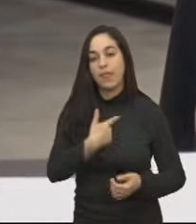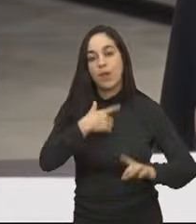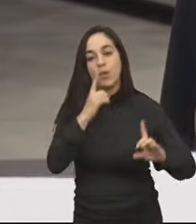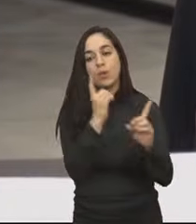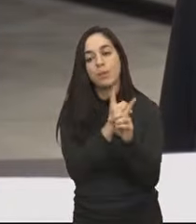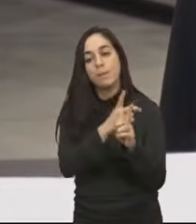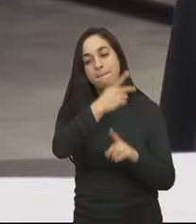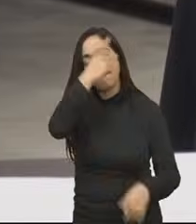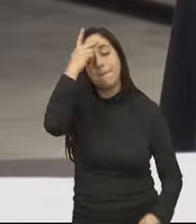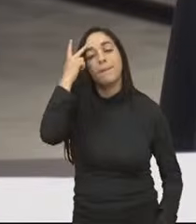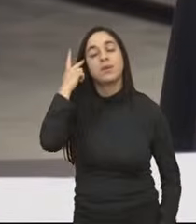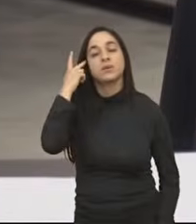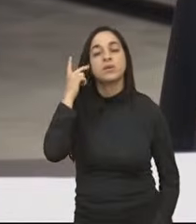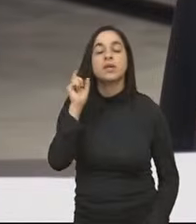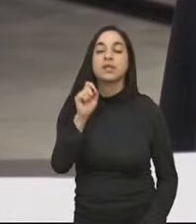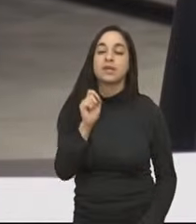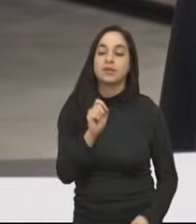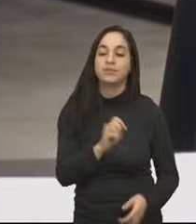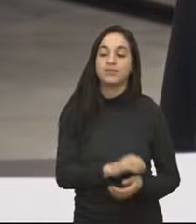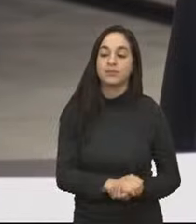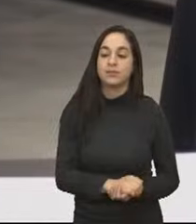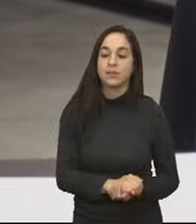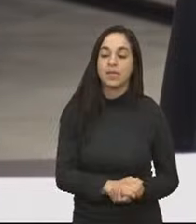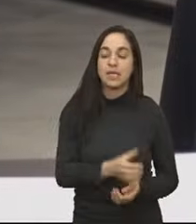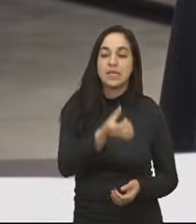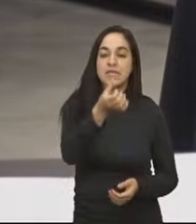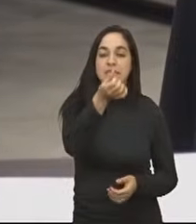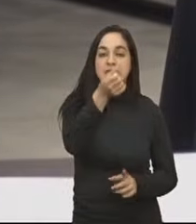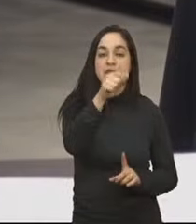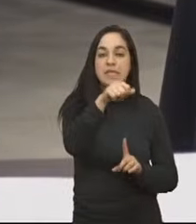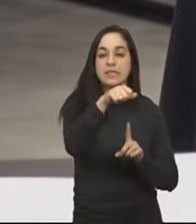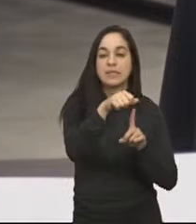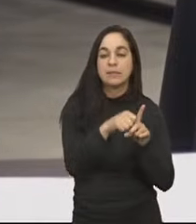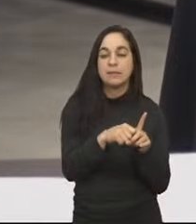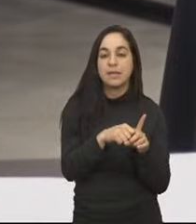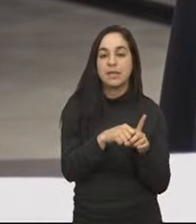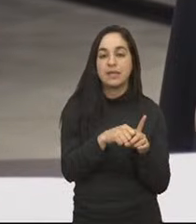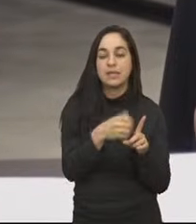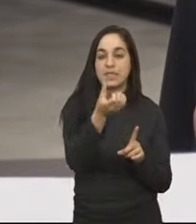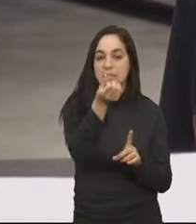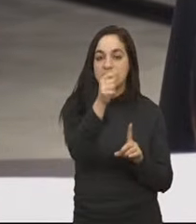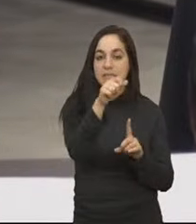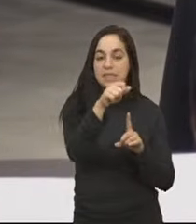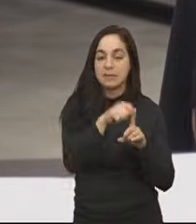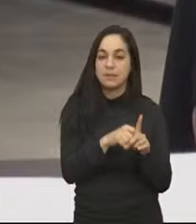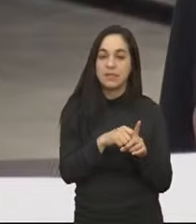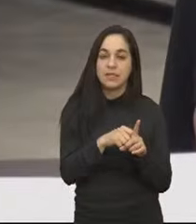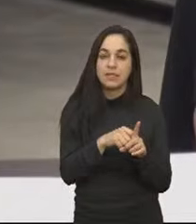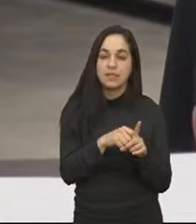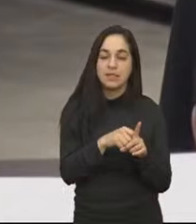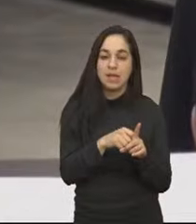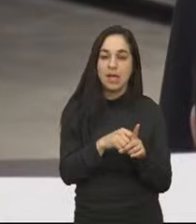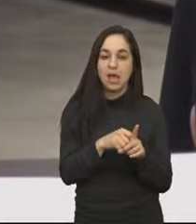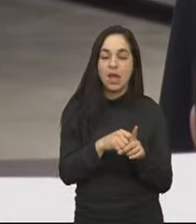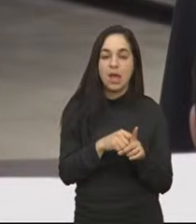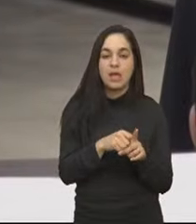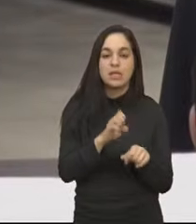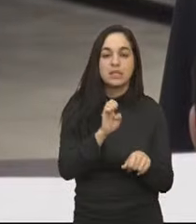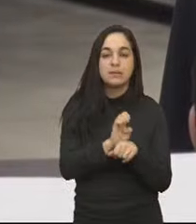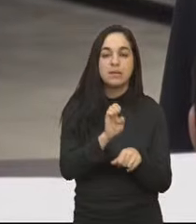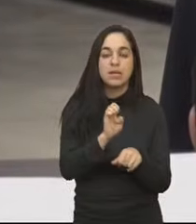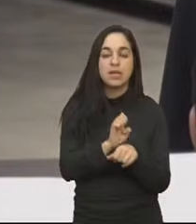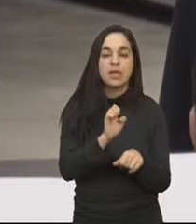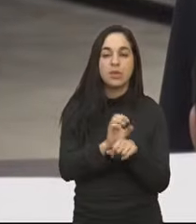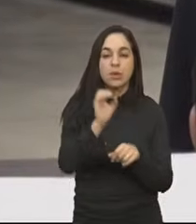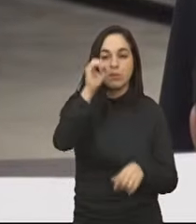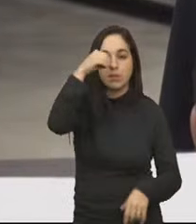munícipe que fazia 6 meses com uma sonda aguardando exame de biópsia. 6